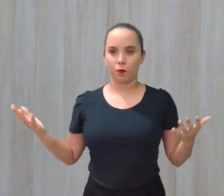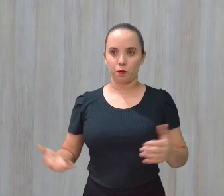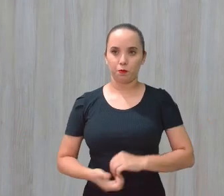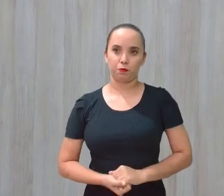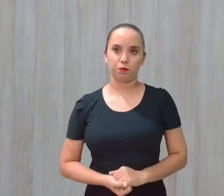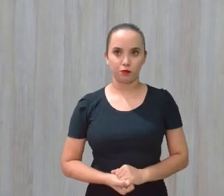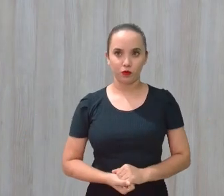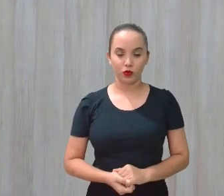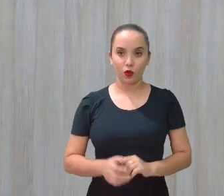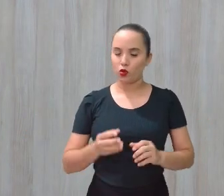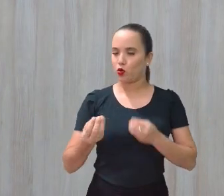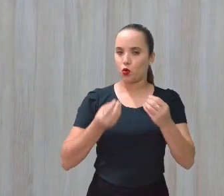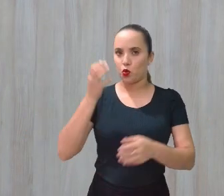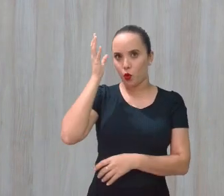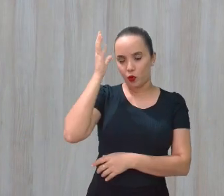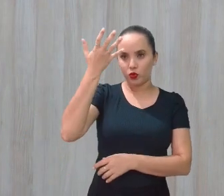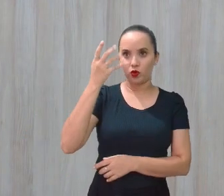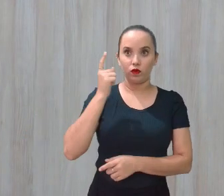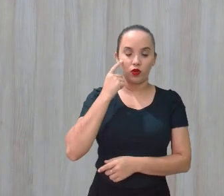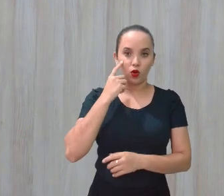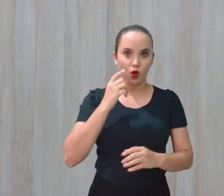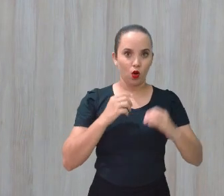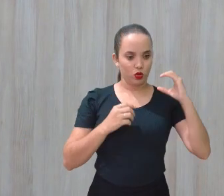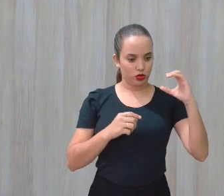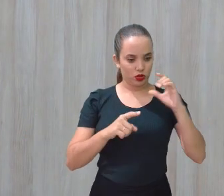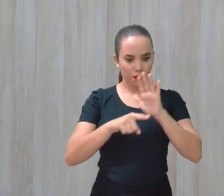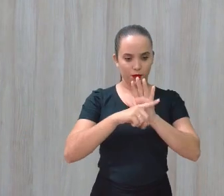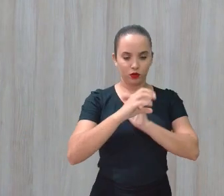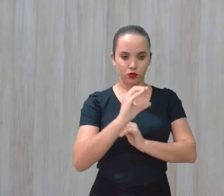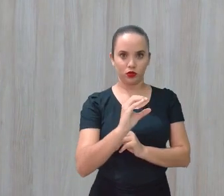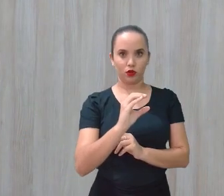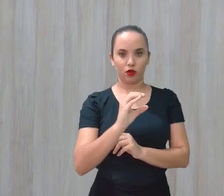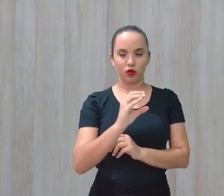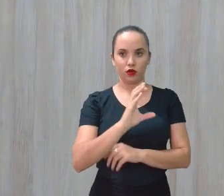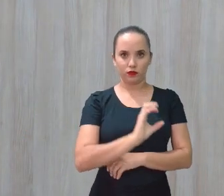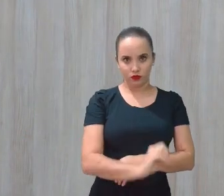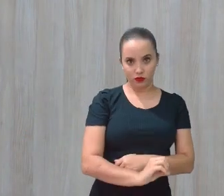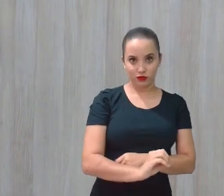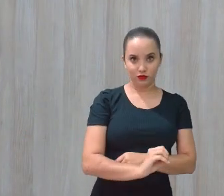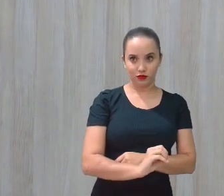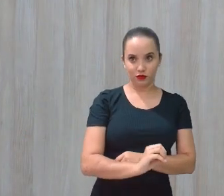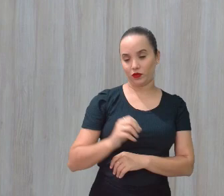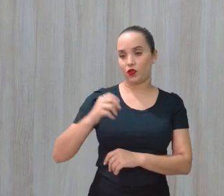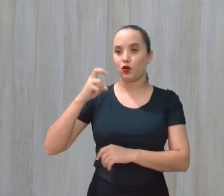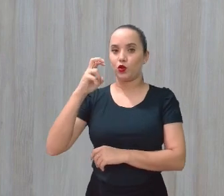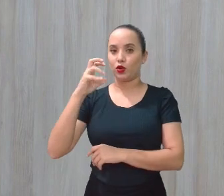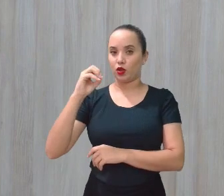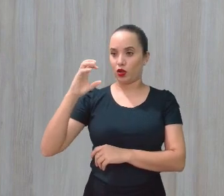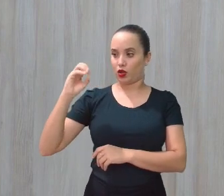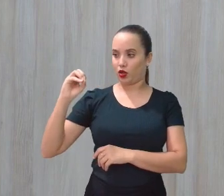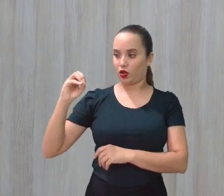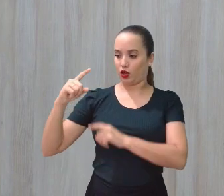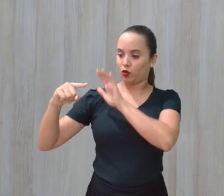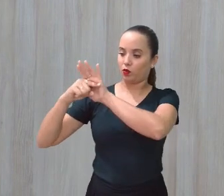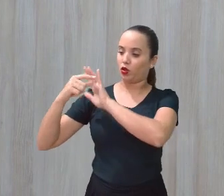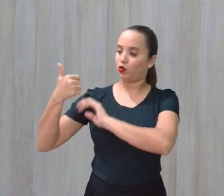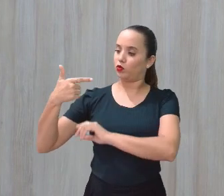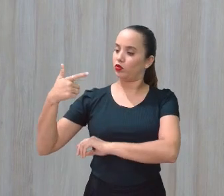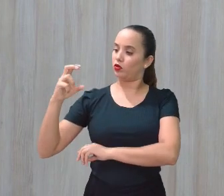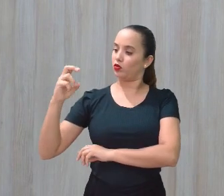agora. Do lado de cá, eu observo, vai ficar C menos C, 0, 500 menos